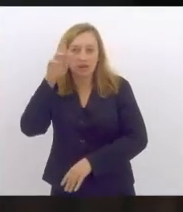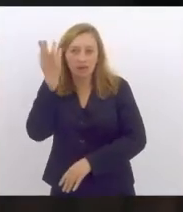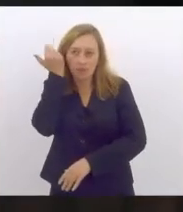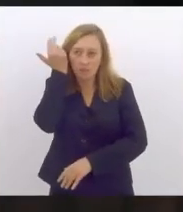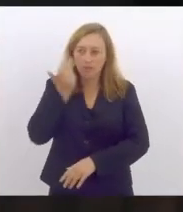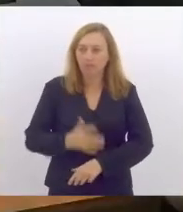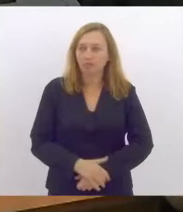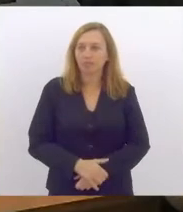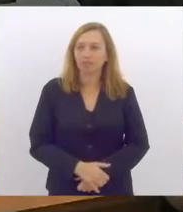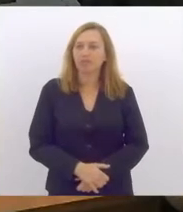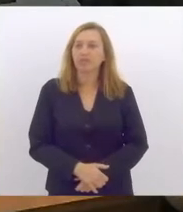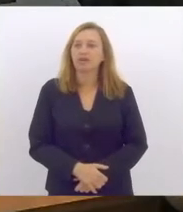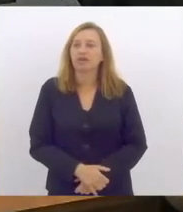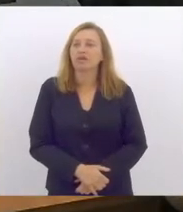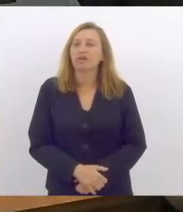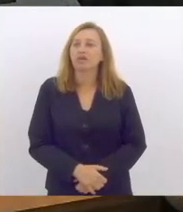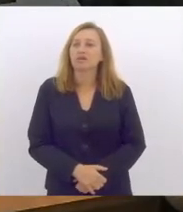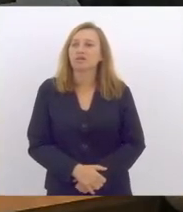Coelho.